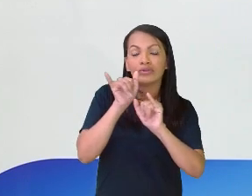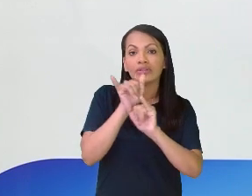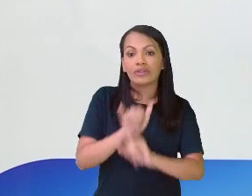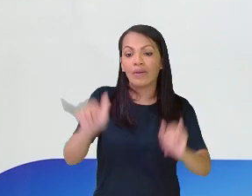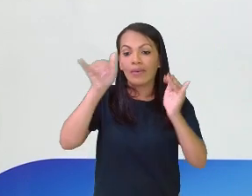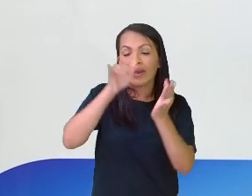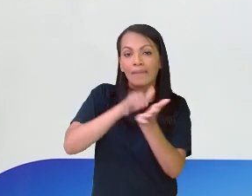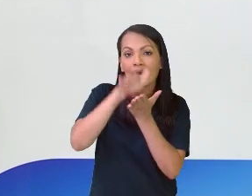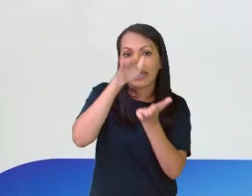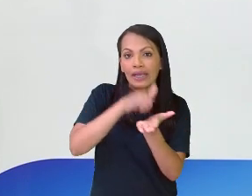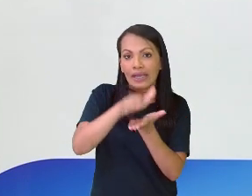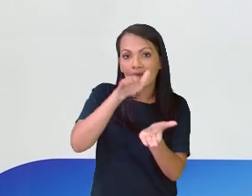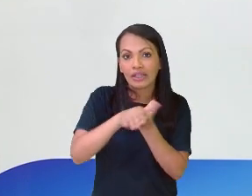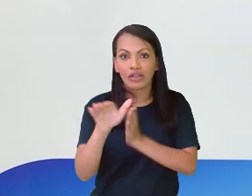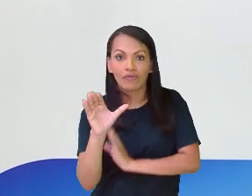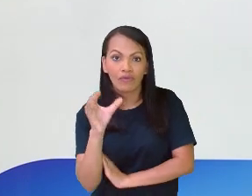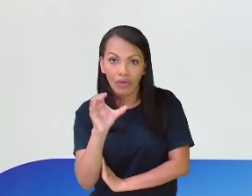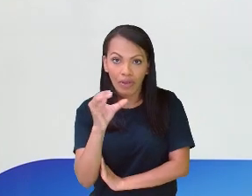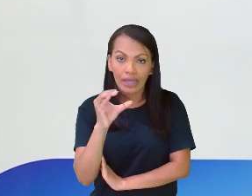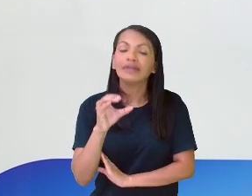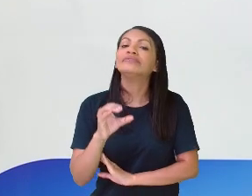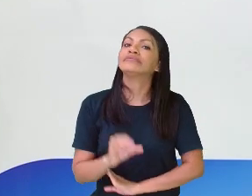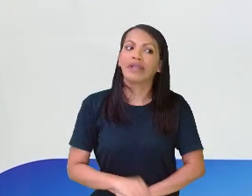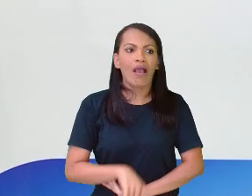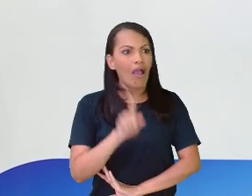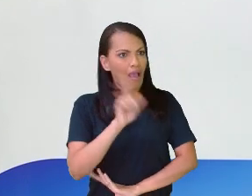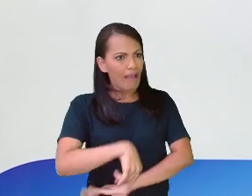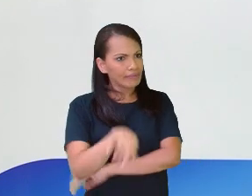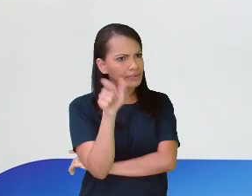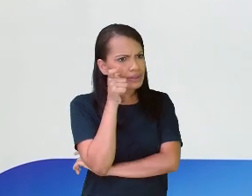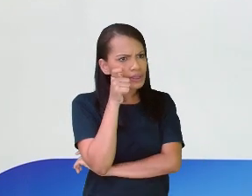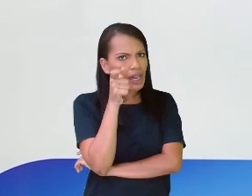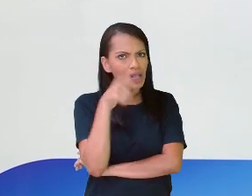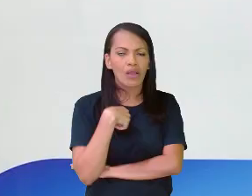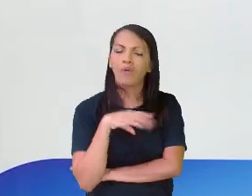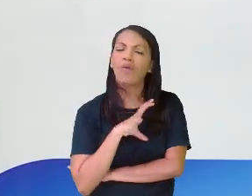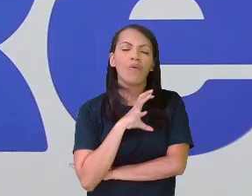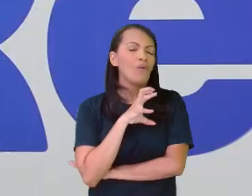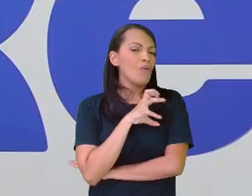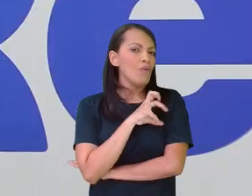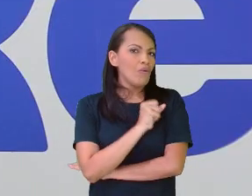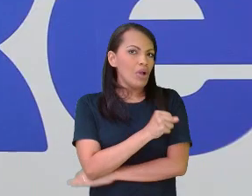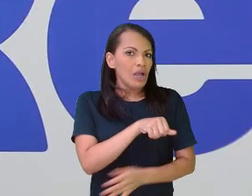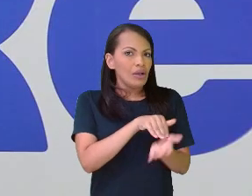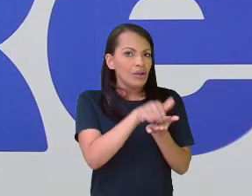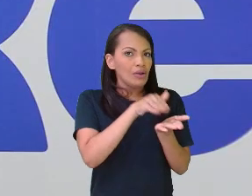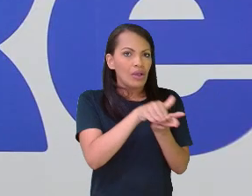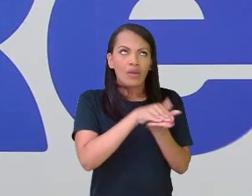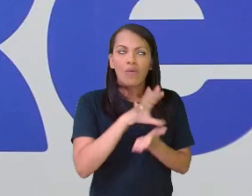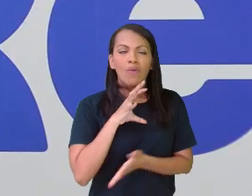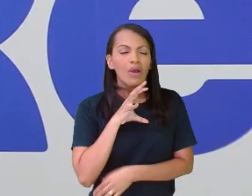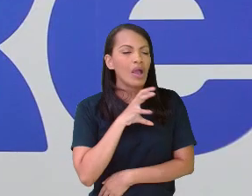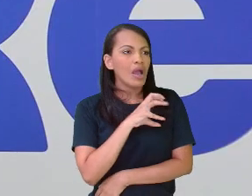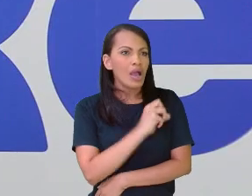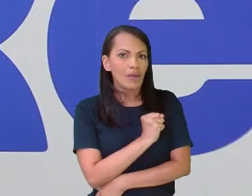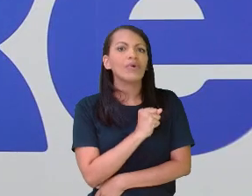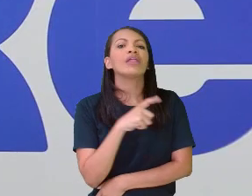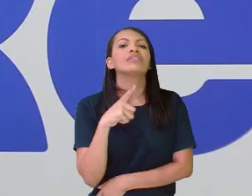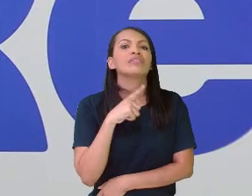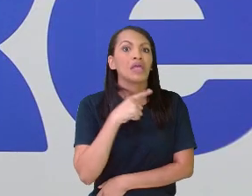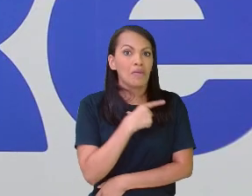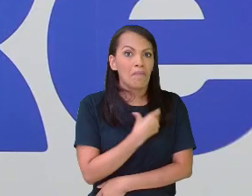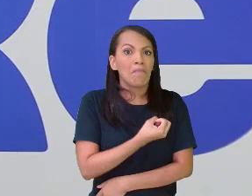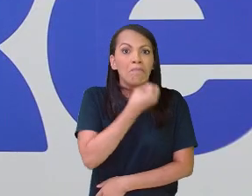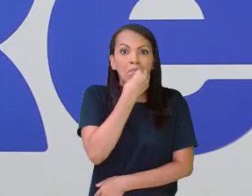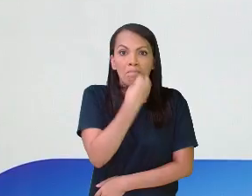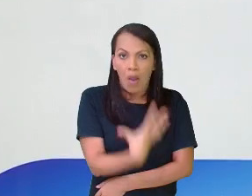divulgação científica. Ah, que interessante. Adoro ler textos de divulgação científica. Tem uns que são muito bons.